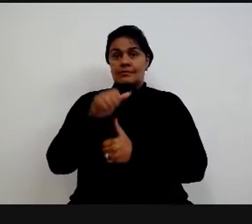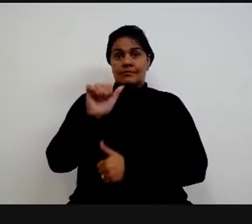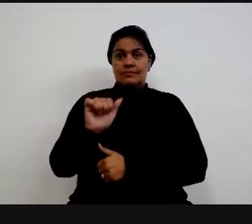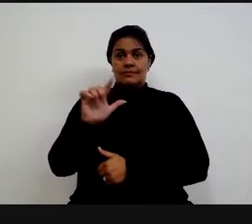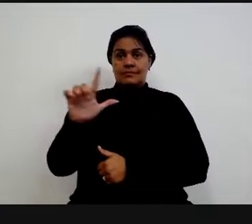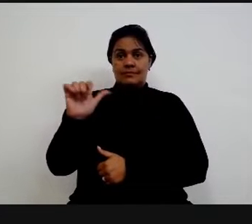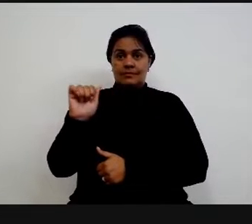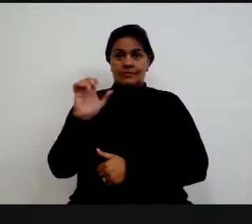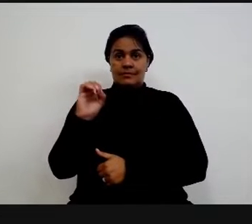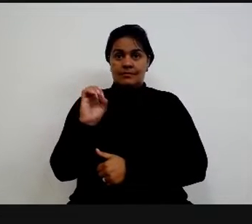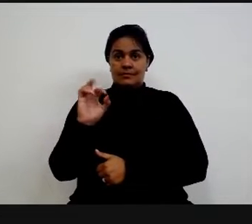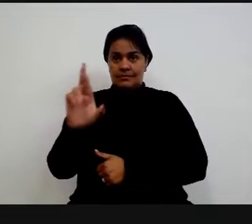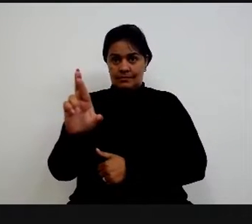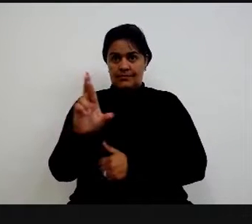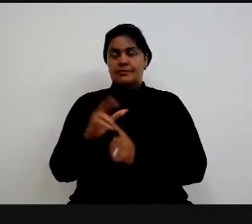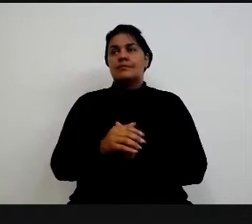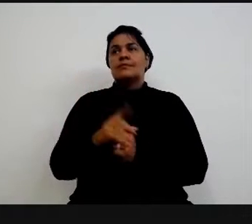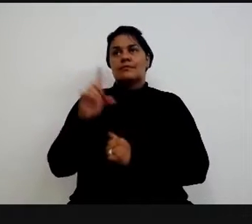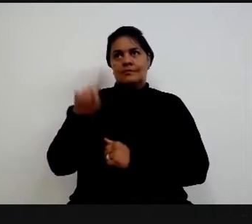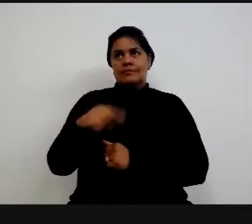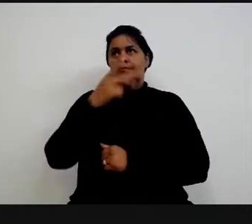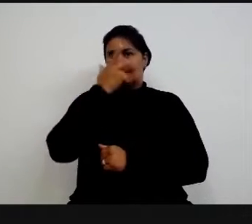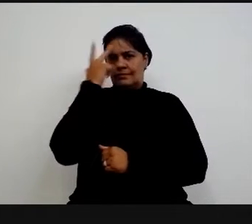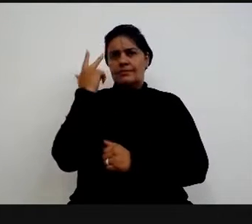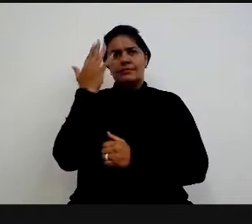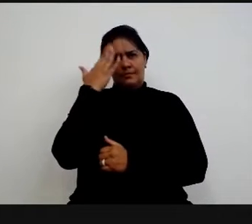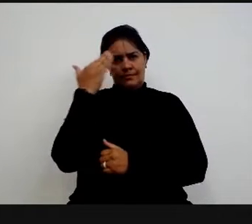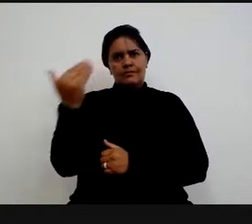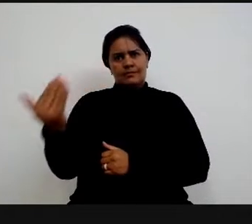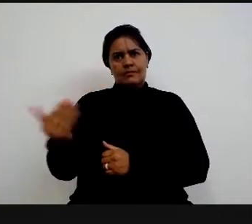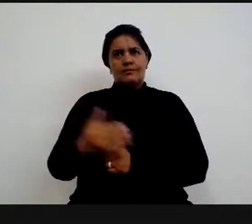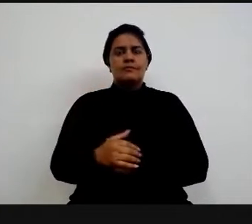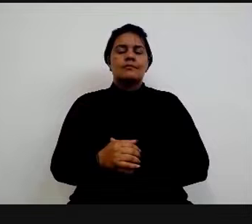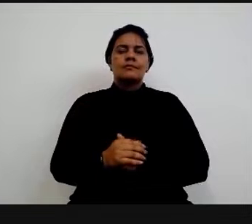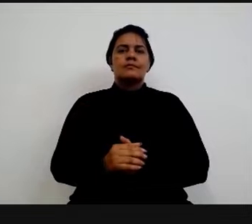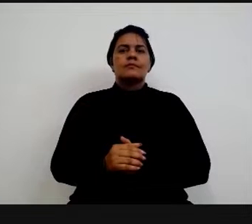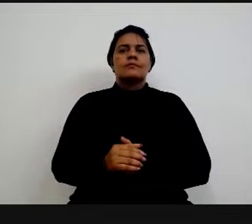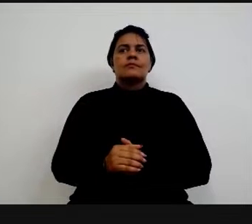Alaor, também outra figura bastante ilustre.